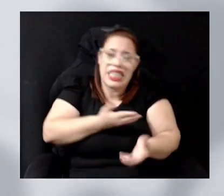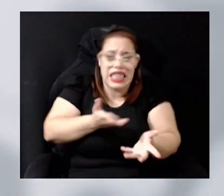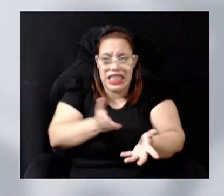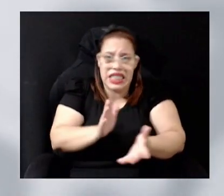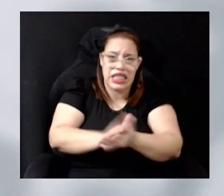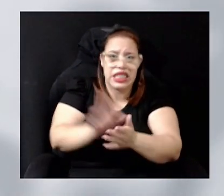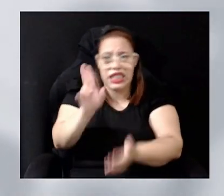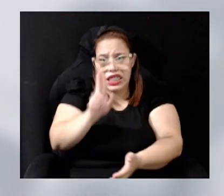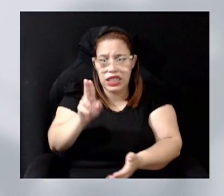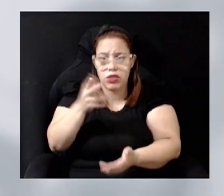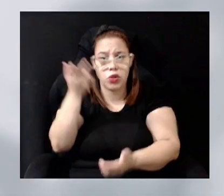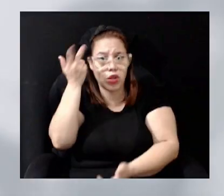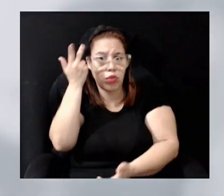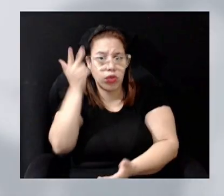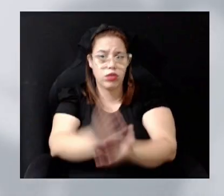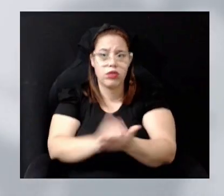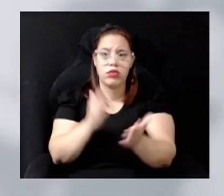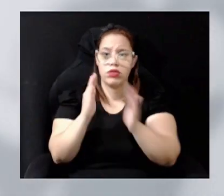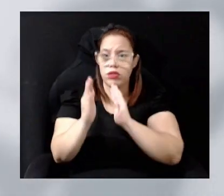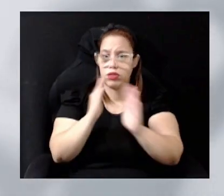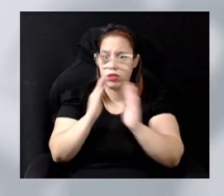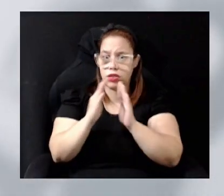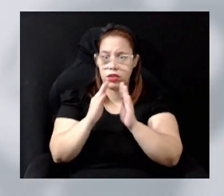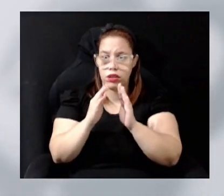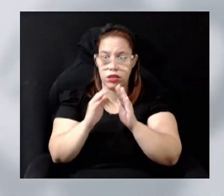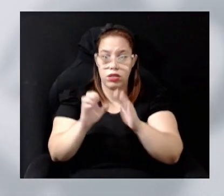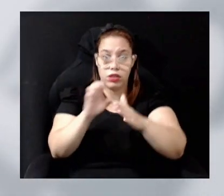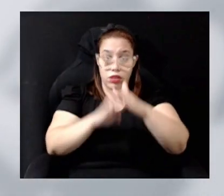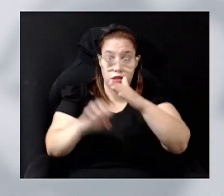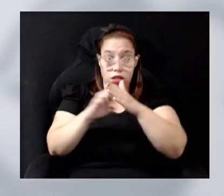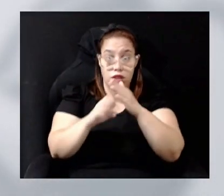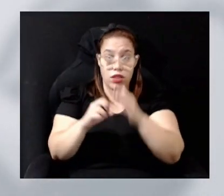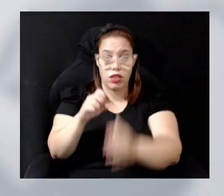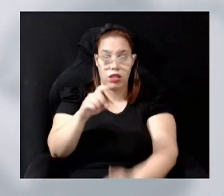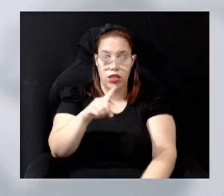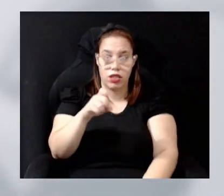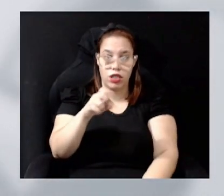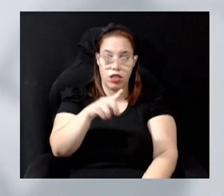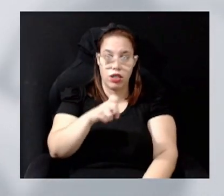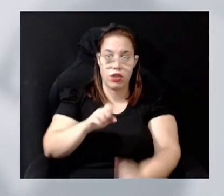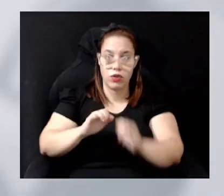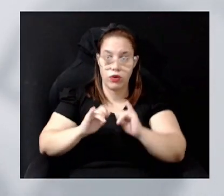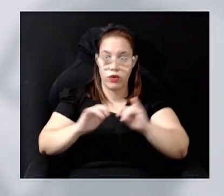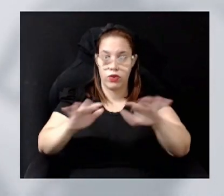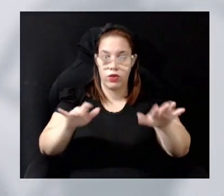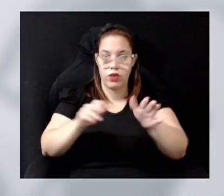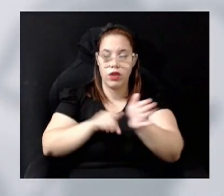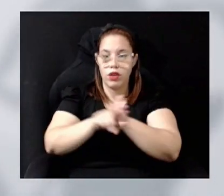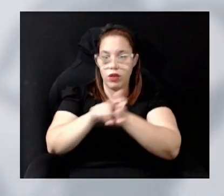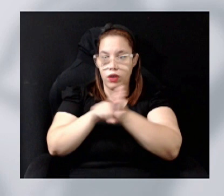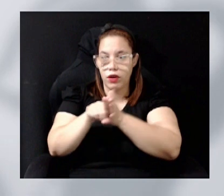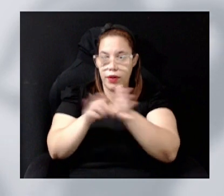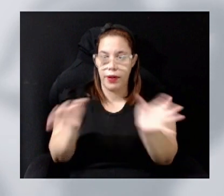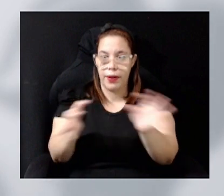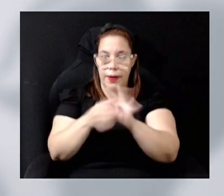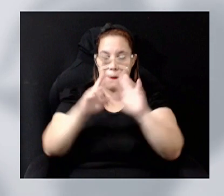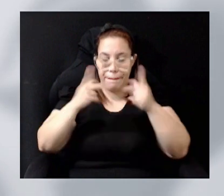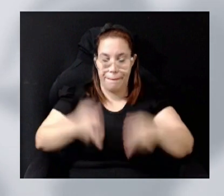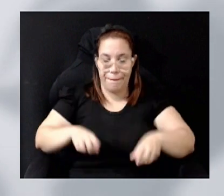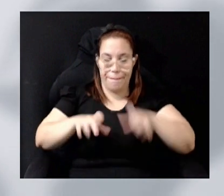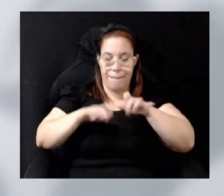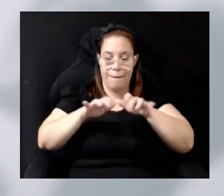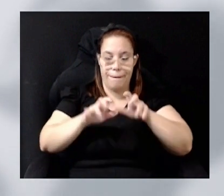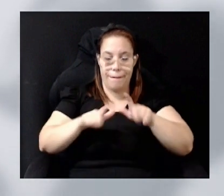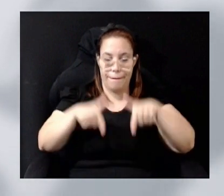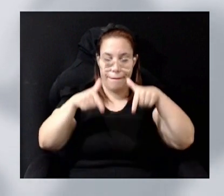comum. Na mesma época em que as empresas como a Xerox conduzia pesquisas formais de interação humano-computador. À medida